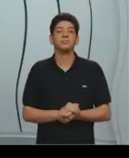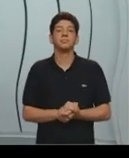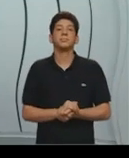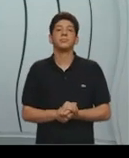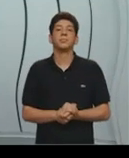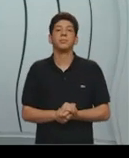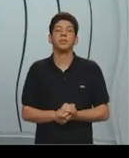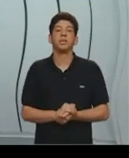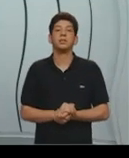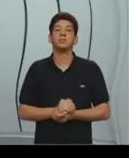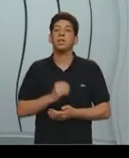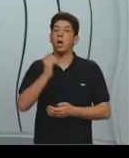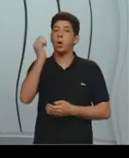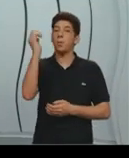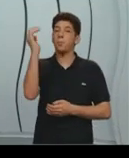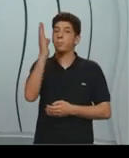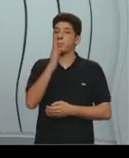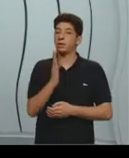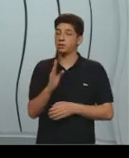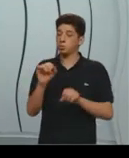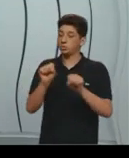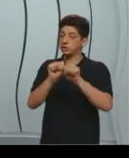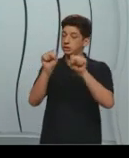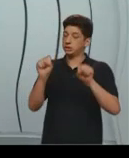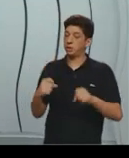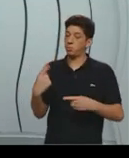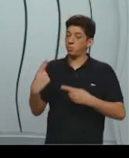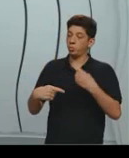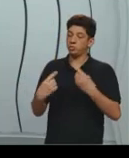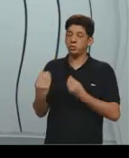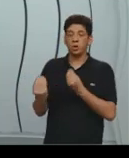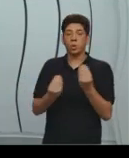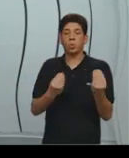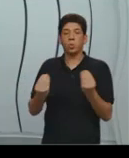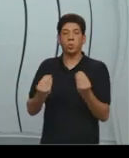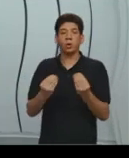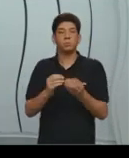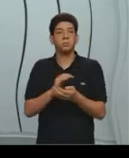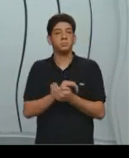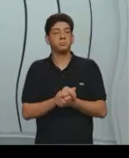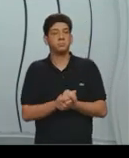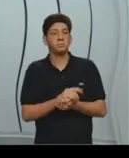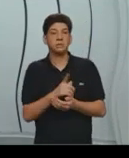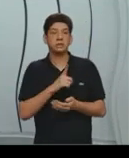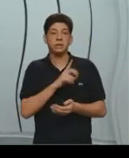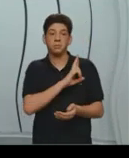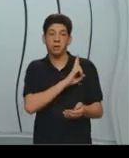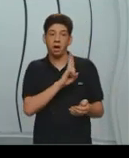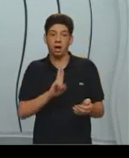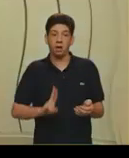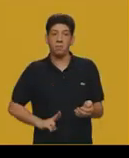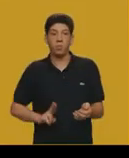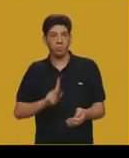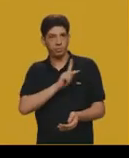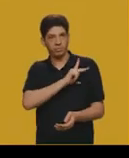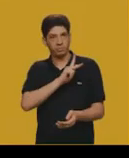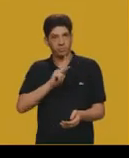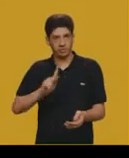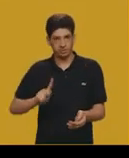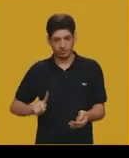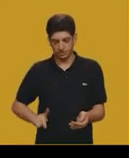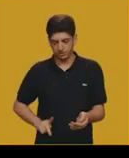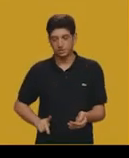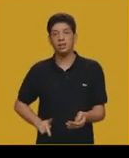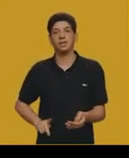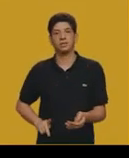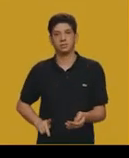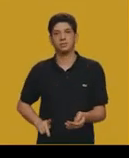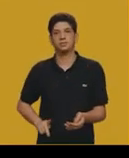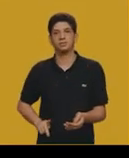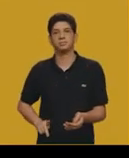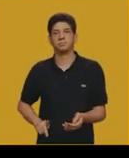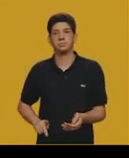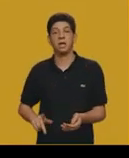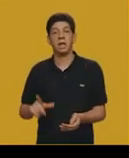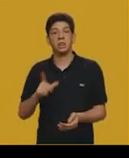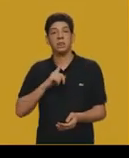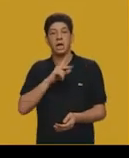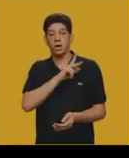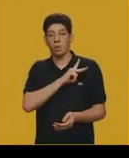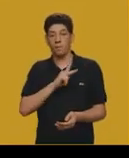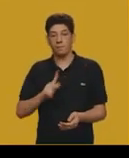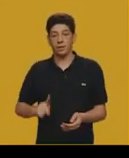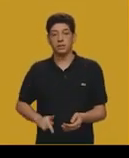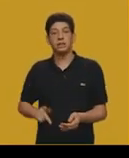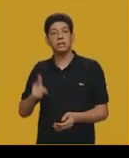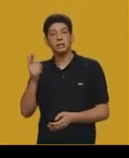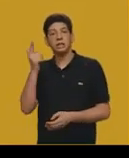né? O Brasil, o sistema político brasileiro funciona assim, né? Você tem uma república presidencialista, a gente tem um presidente eleito pelo